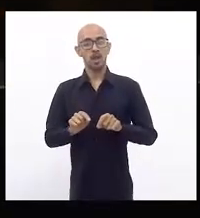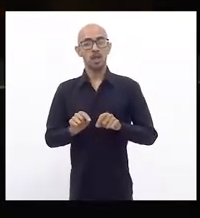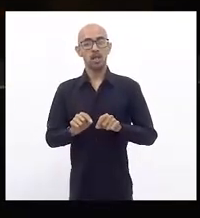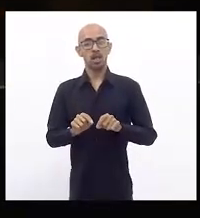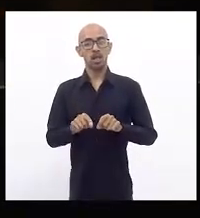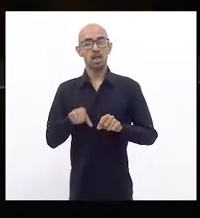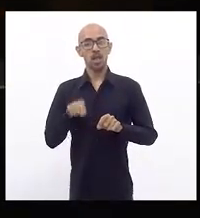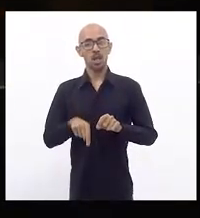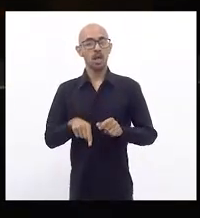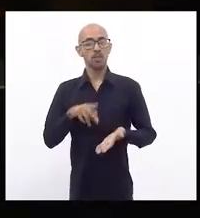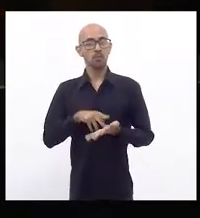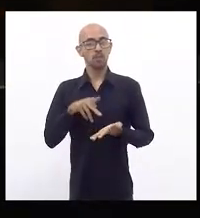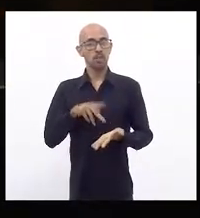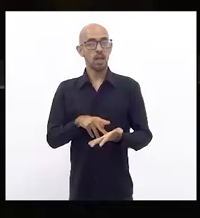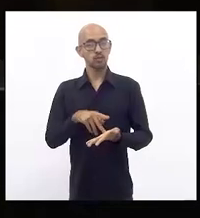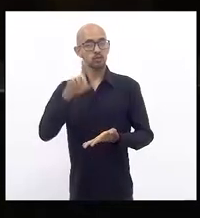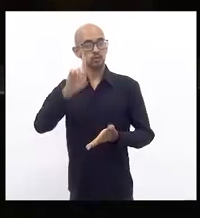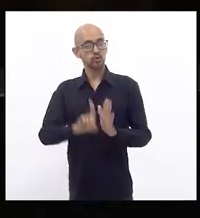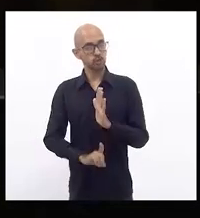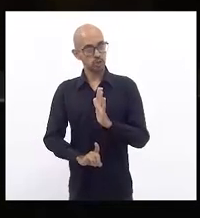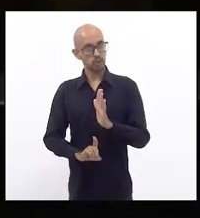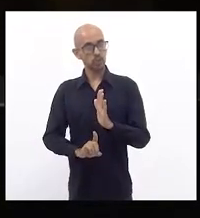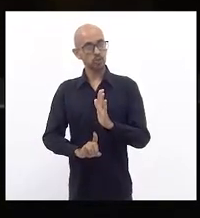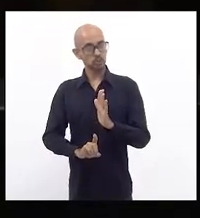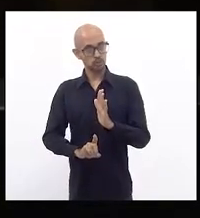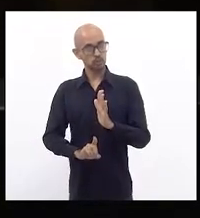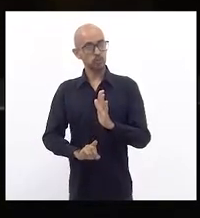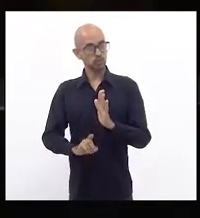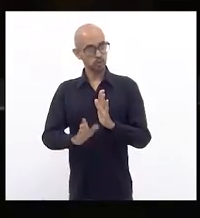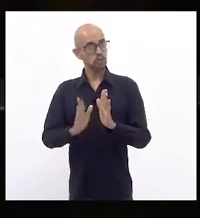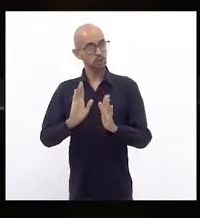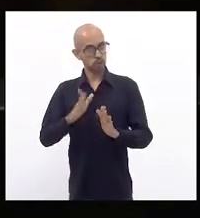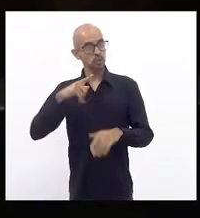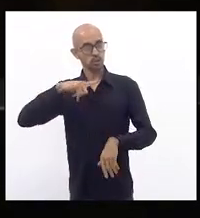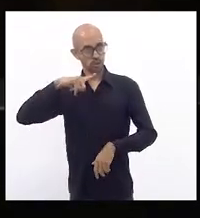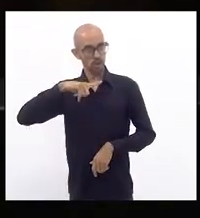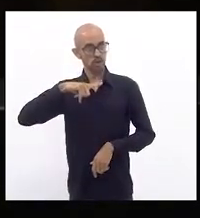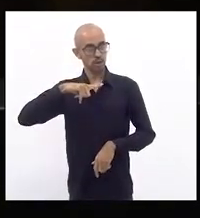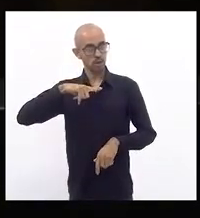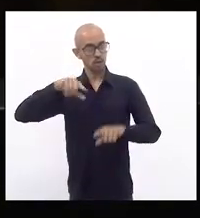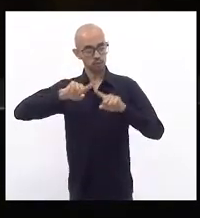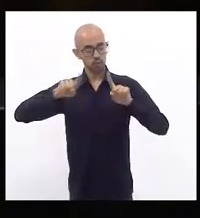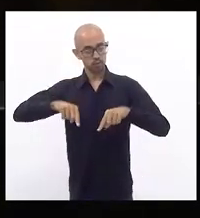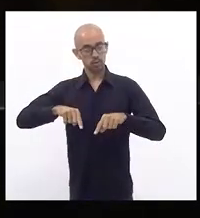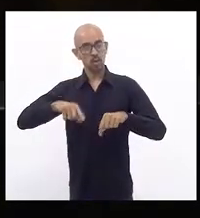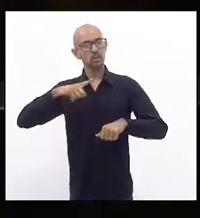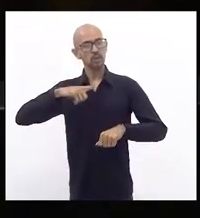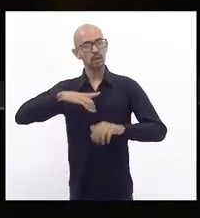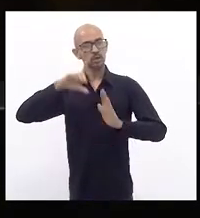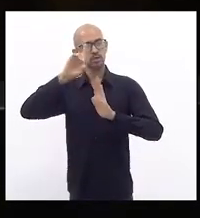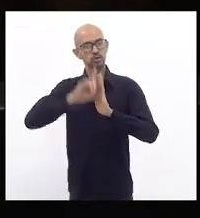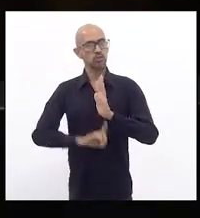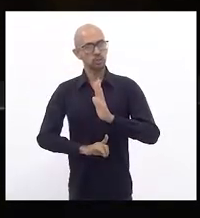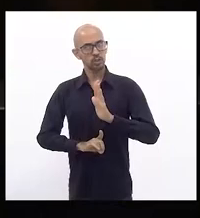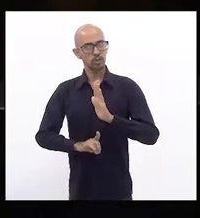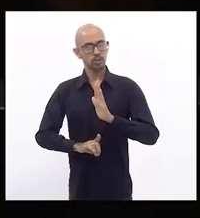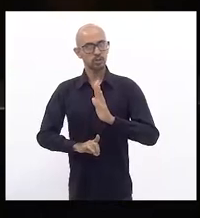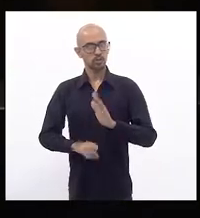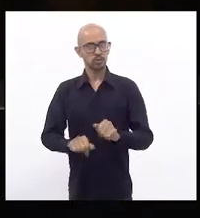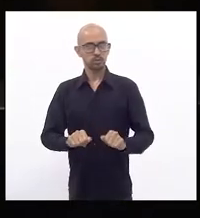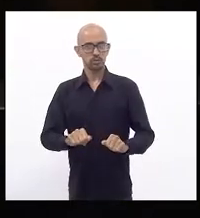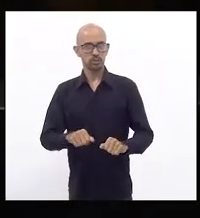dos direitos adquiridos. O trabalhador, ele tem direito a ter uma vida